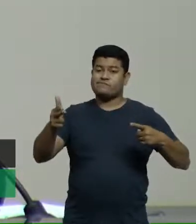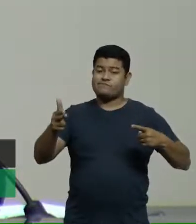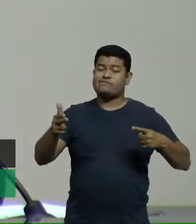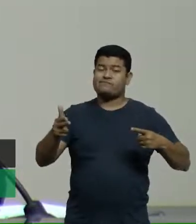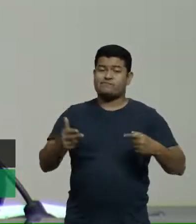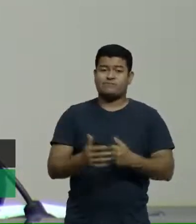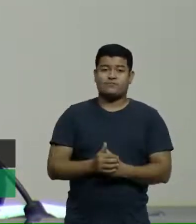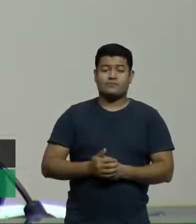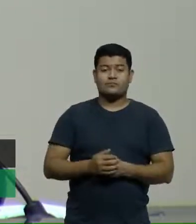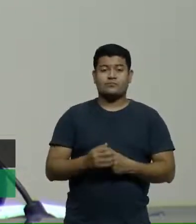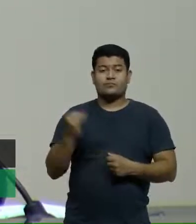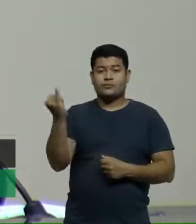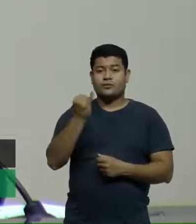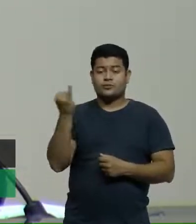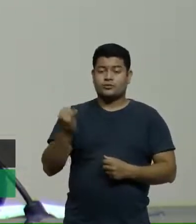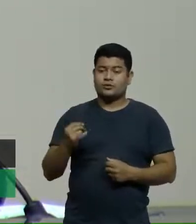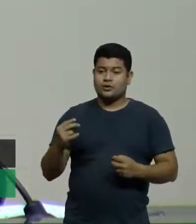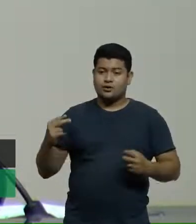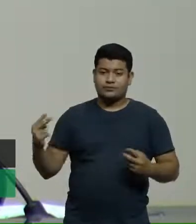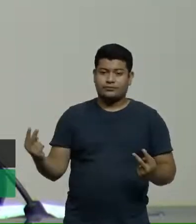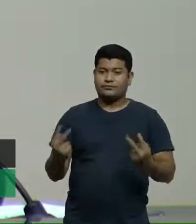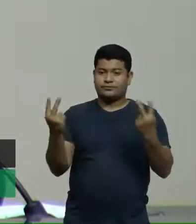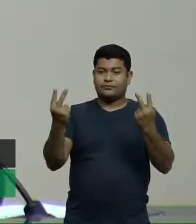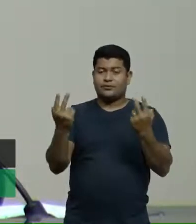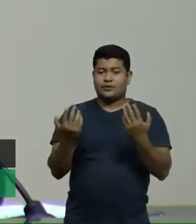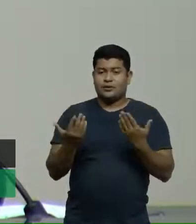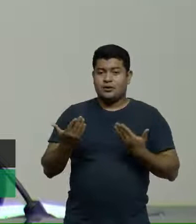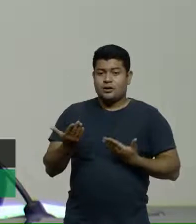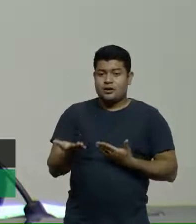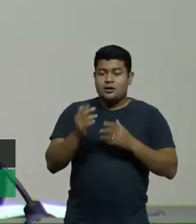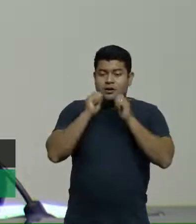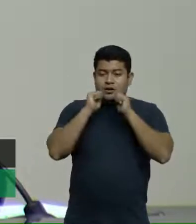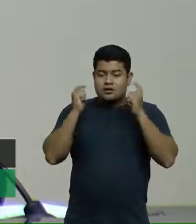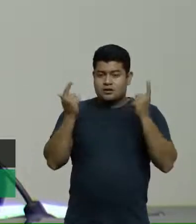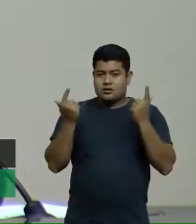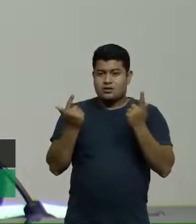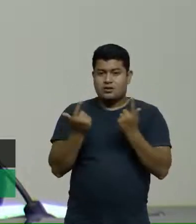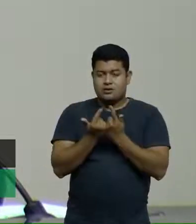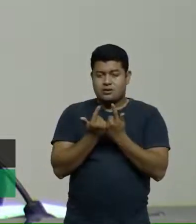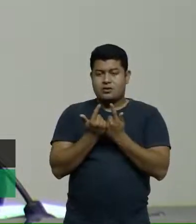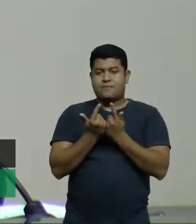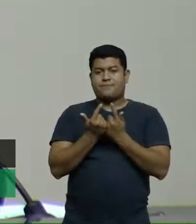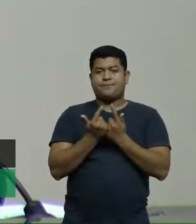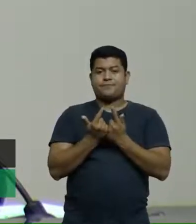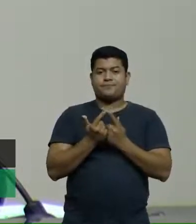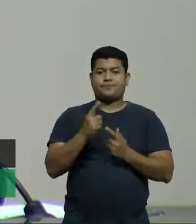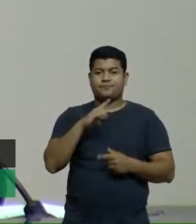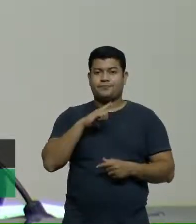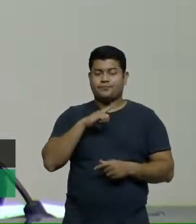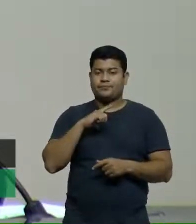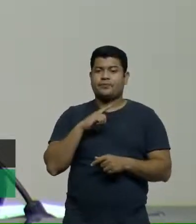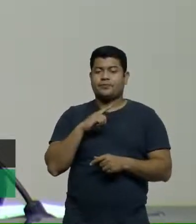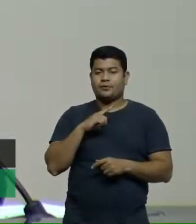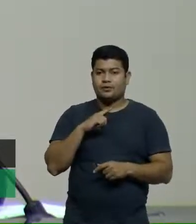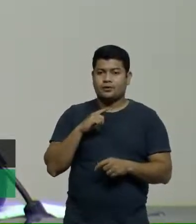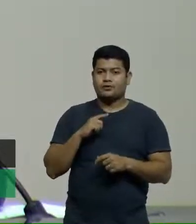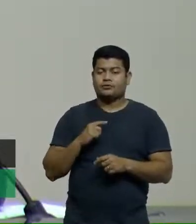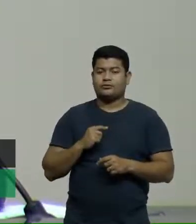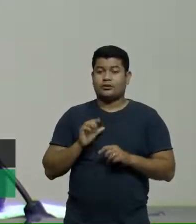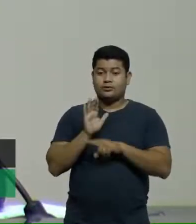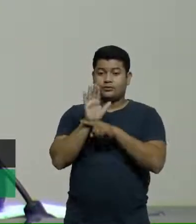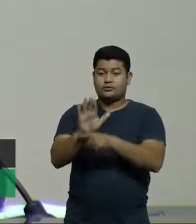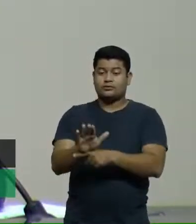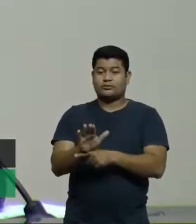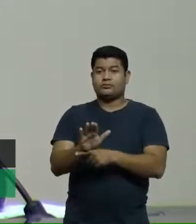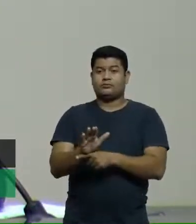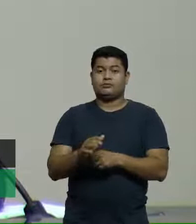valorização. A Assembleia Legislativa tem feito e é muito importante para o nosso Estado de Santa Catarina. Mexe